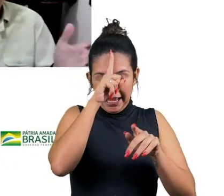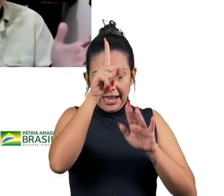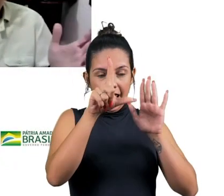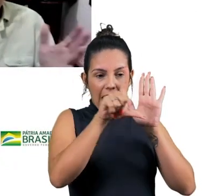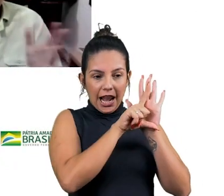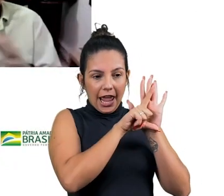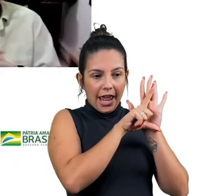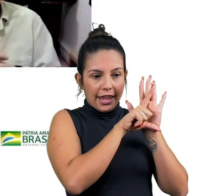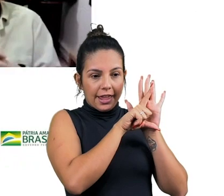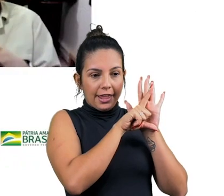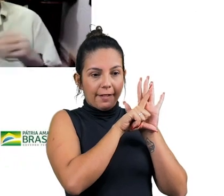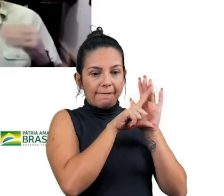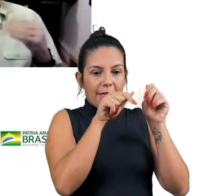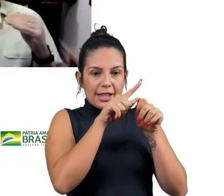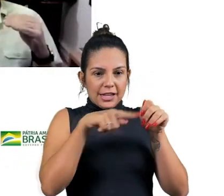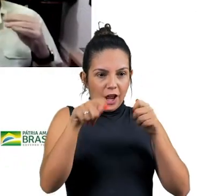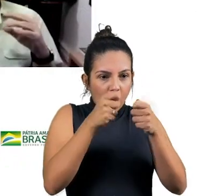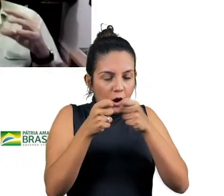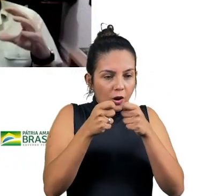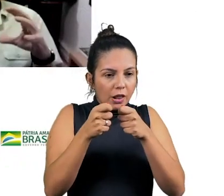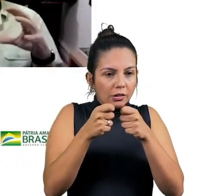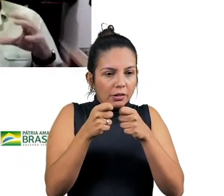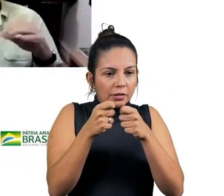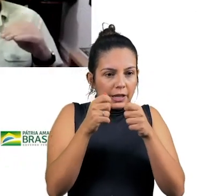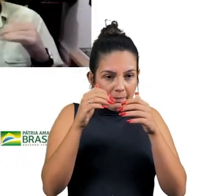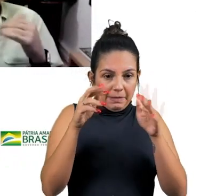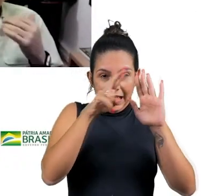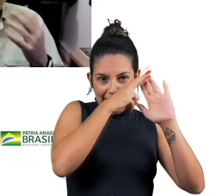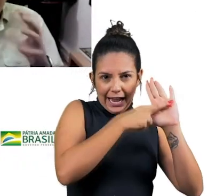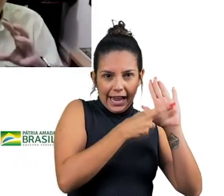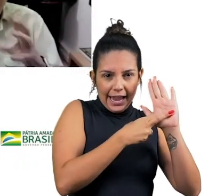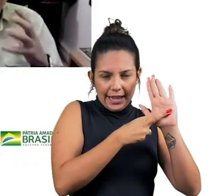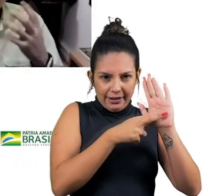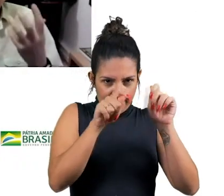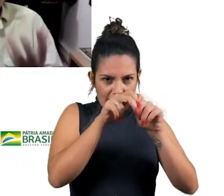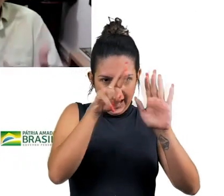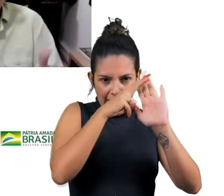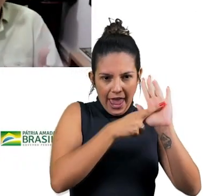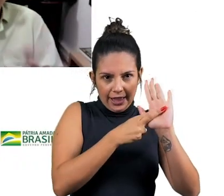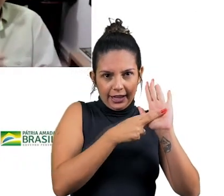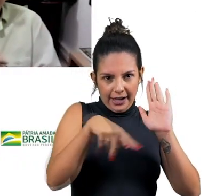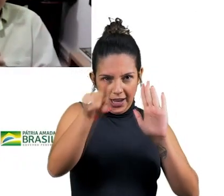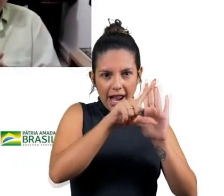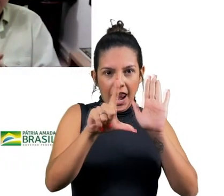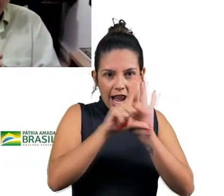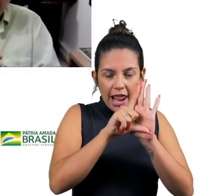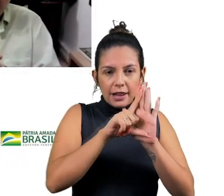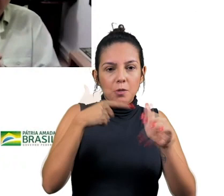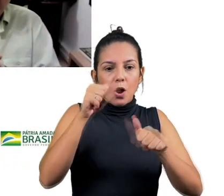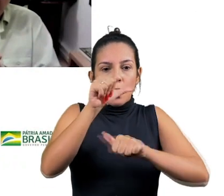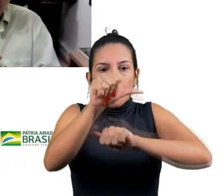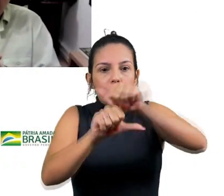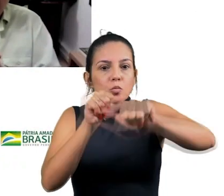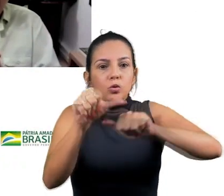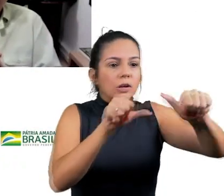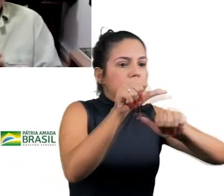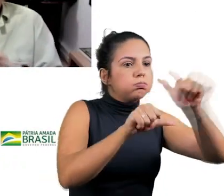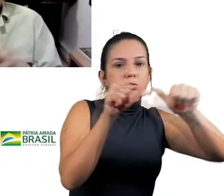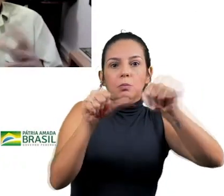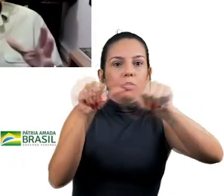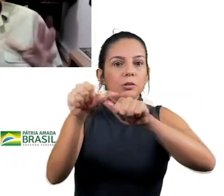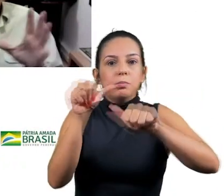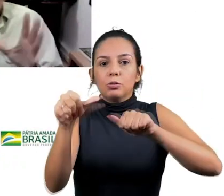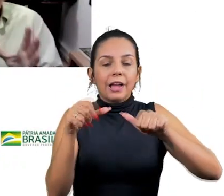Já passou. Tá certo? Quer dizer, então, a governança vai ter que ser mais fluida.